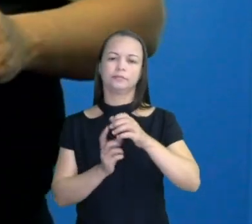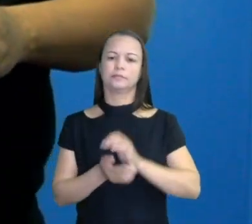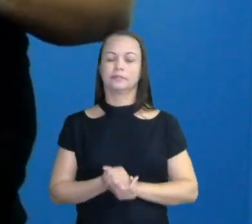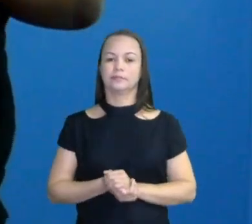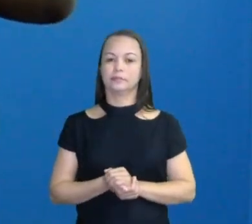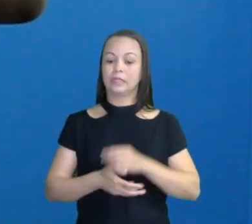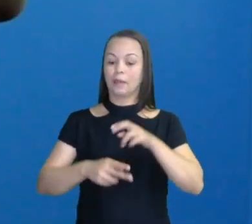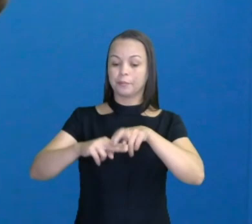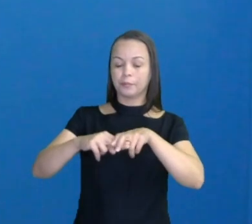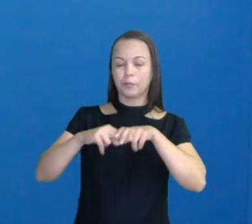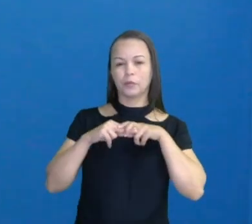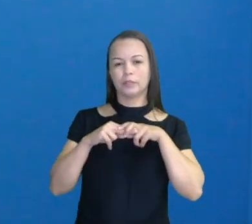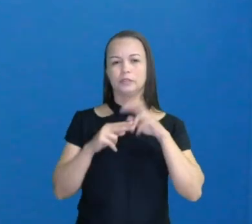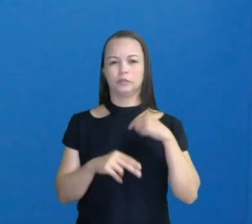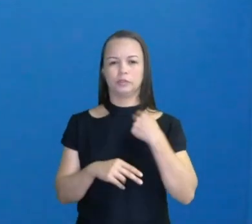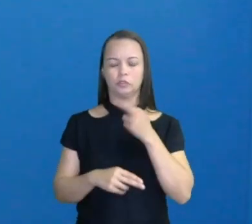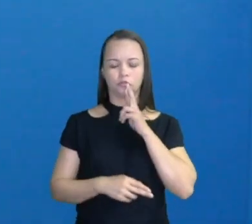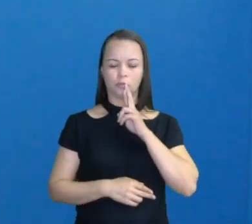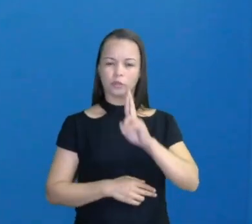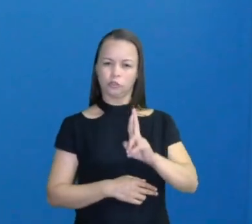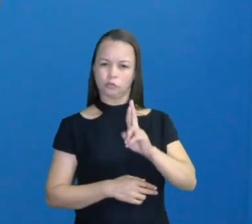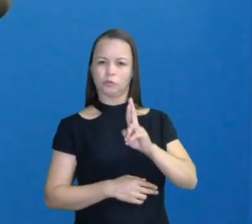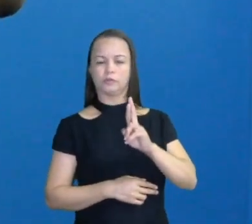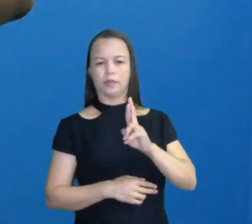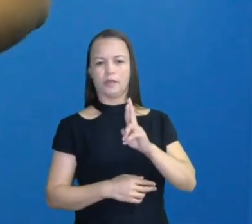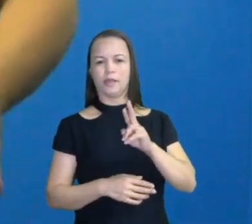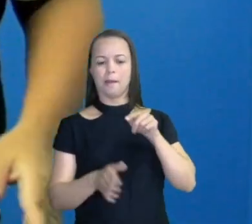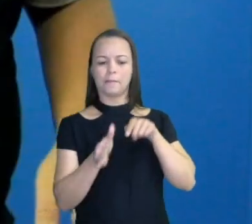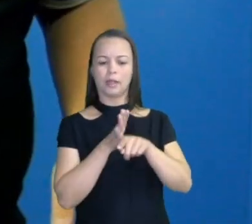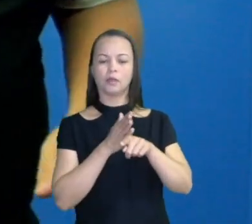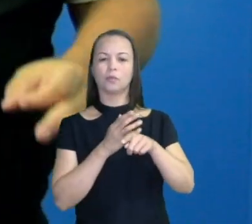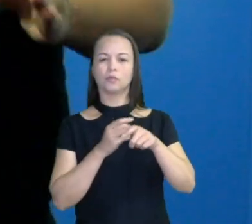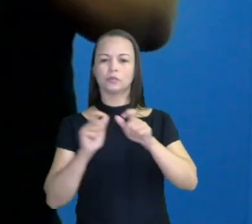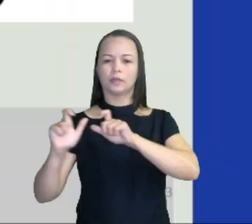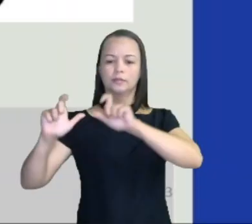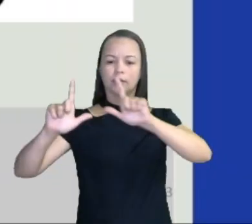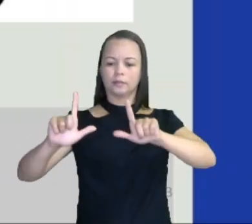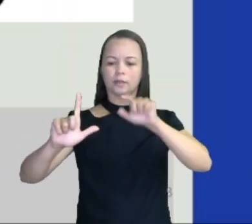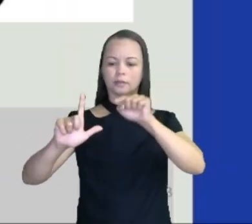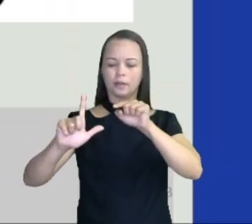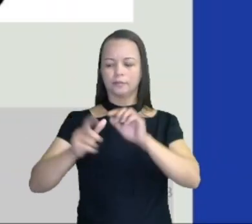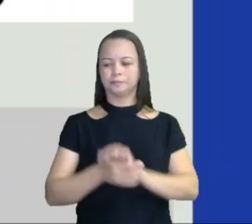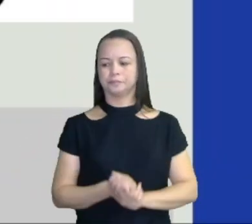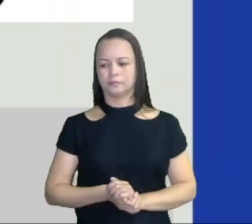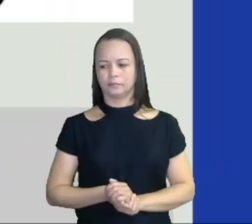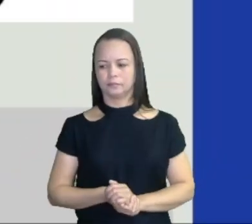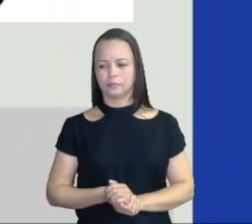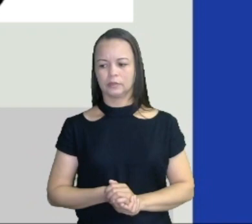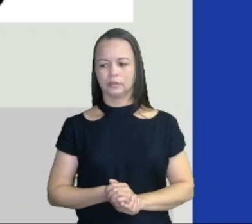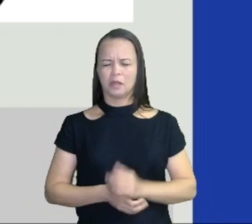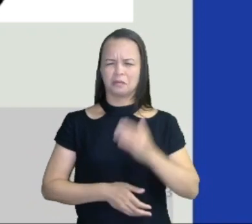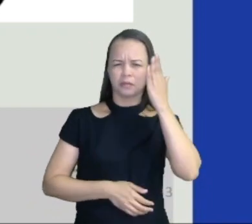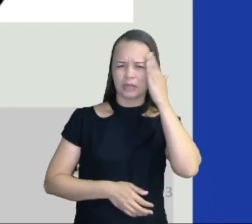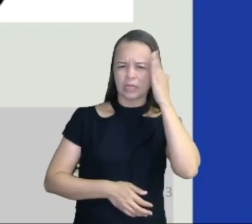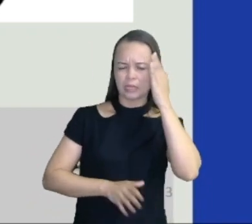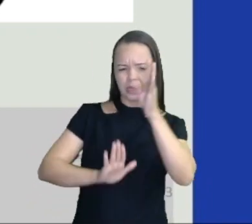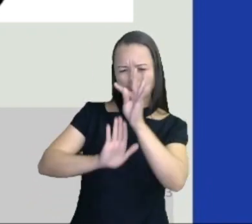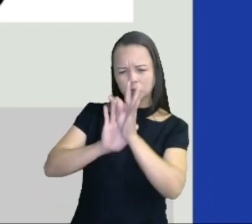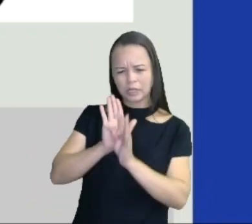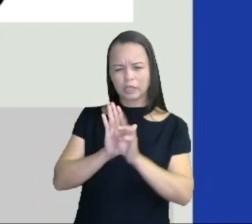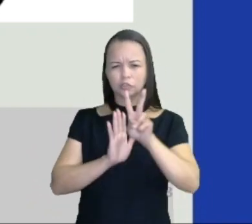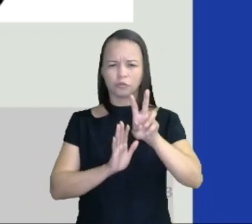Por isso que a gente vai responder essa pergunta que está na tela. Vamos lá? Pode-se compreender o texto